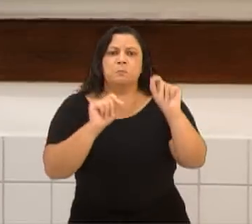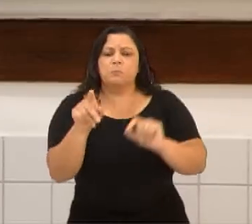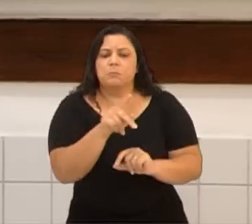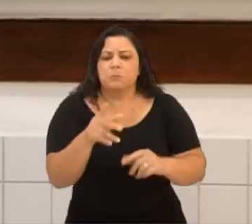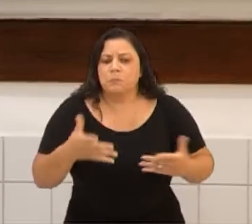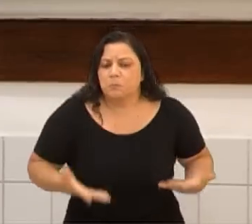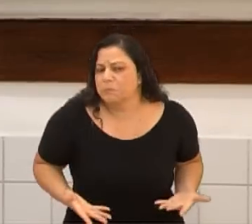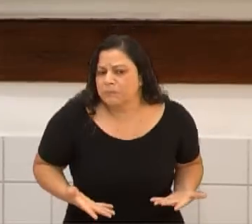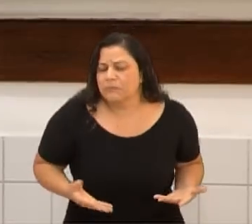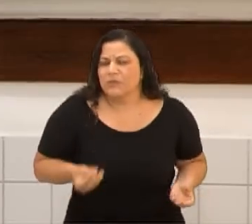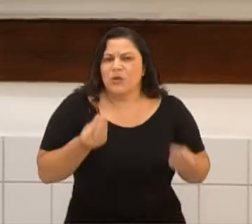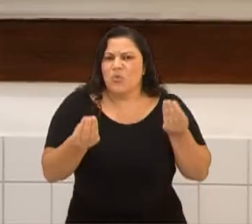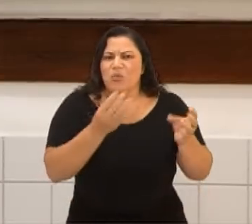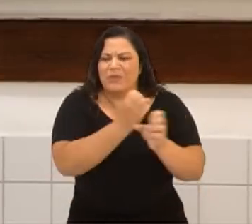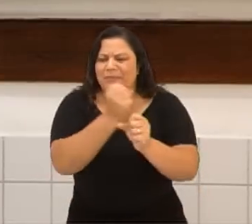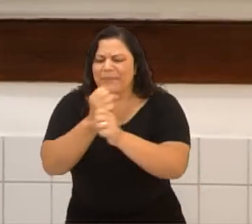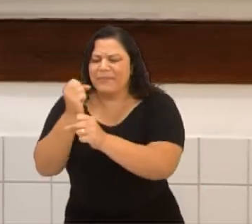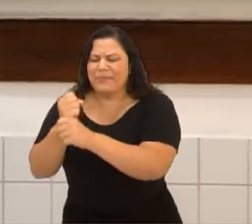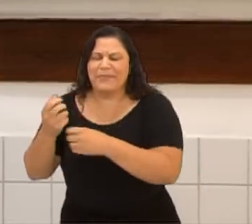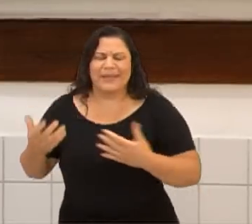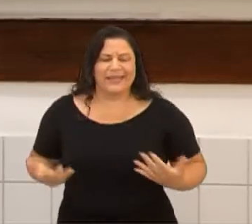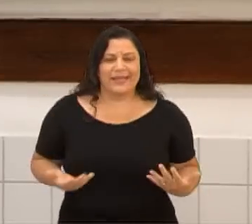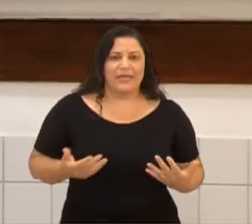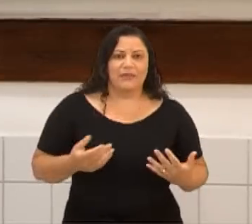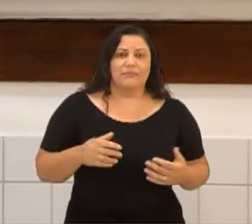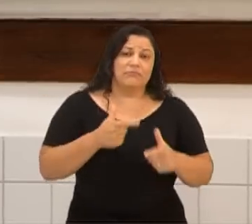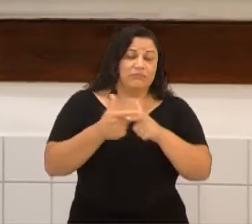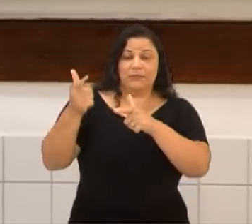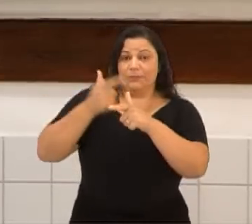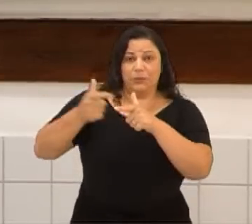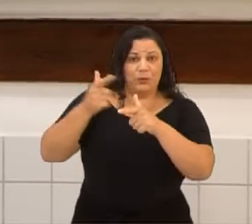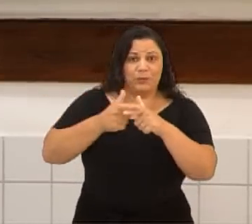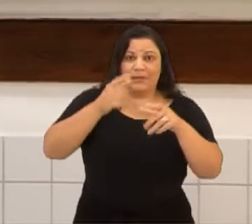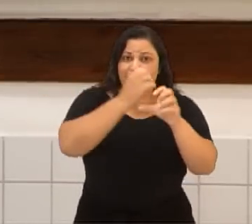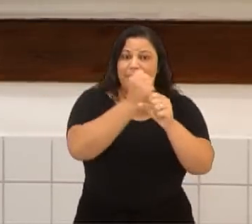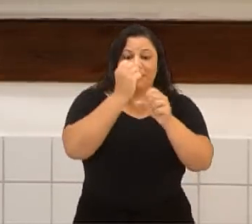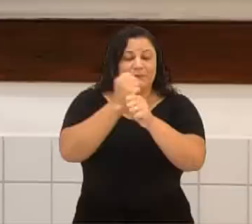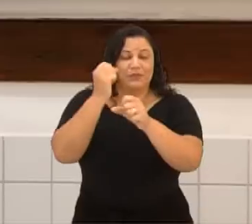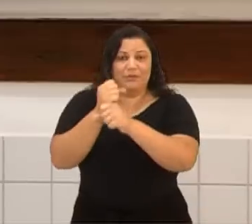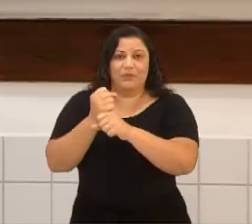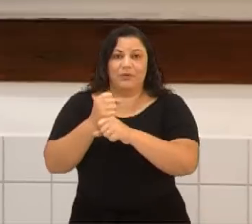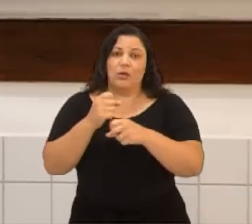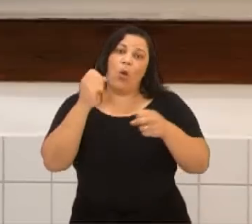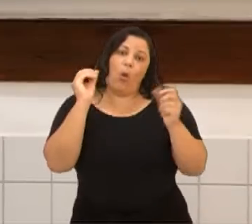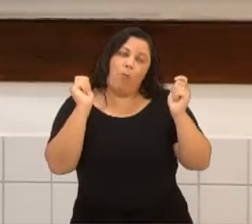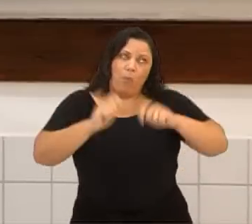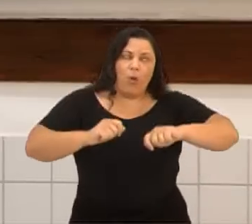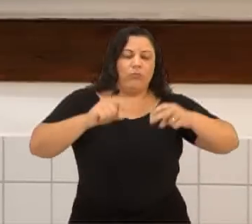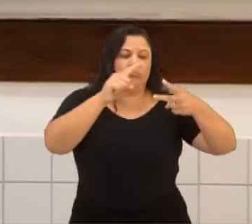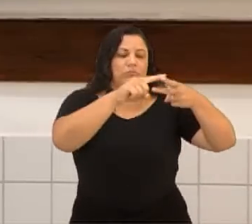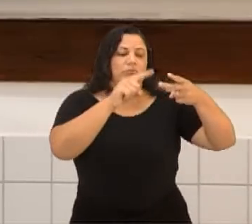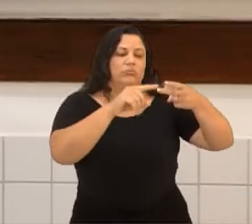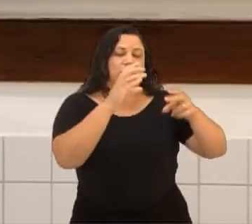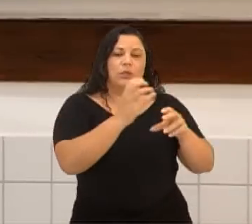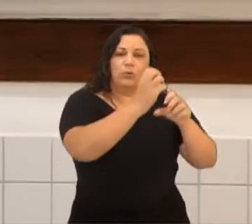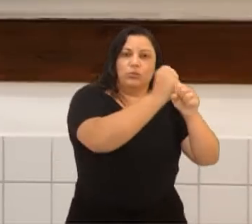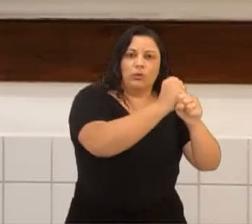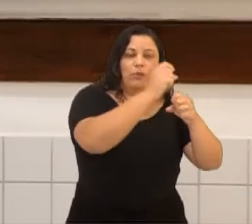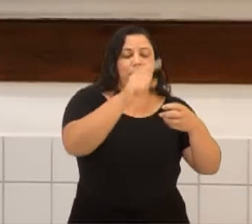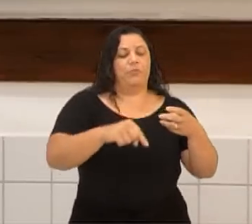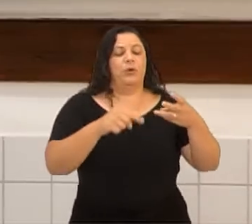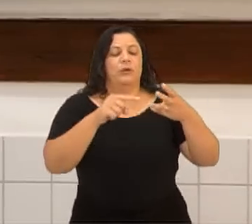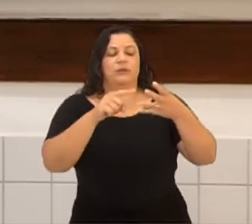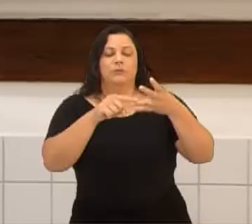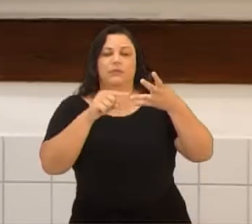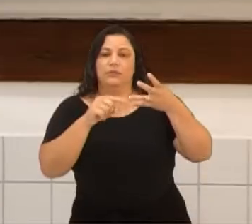professora, calcular tudo junto, não tem problema, é uma soma. Você pode calcular primeiro duas medidas, depois somar com a